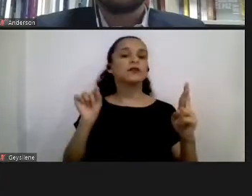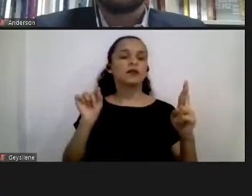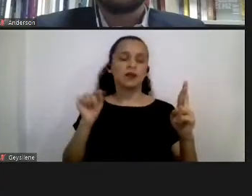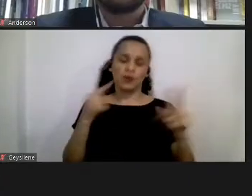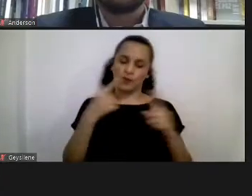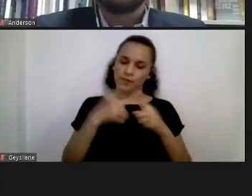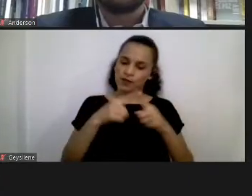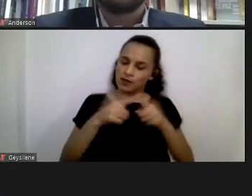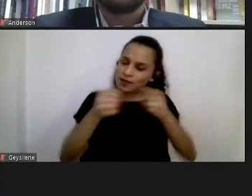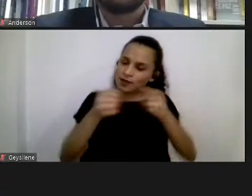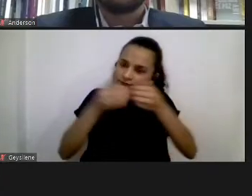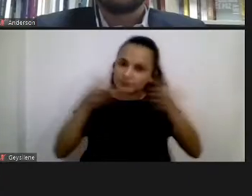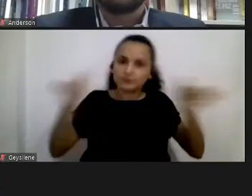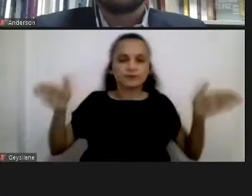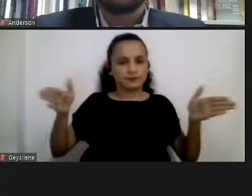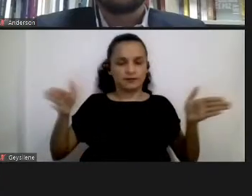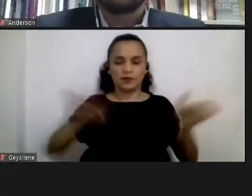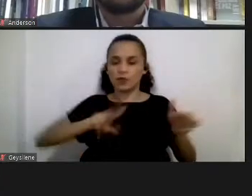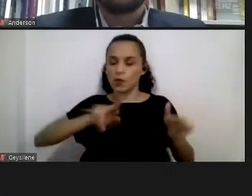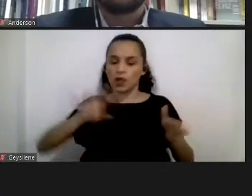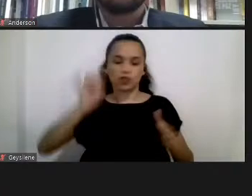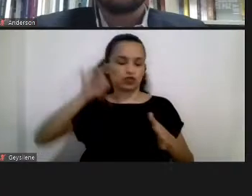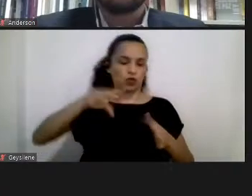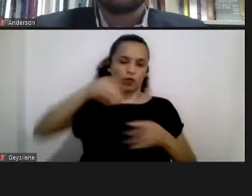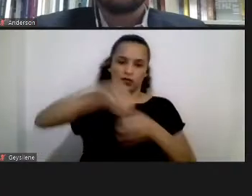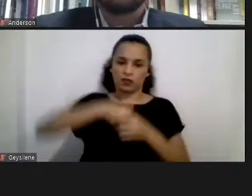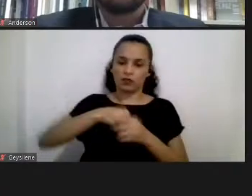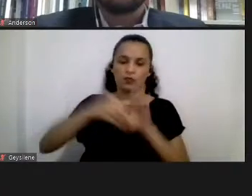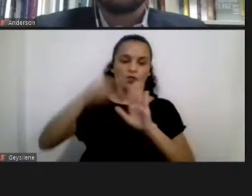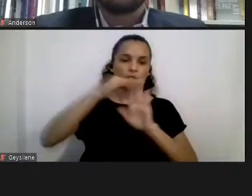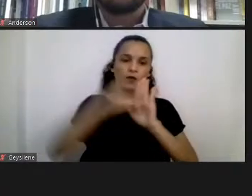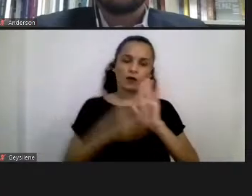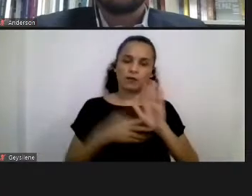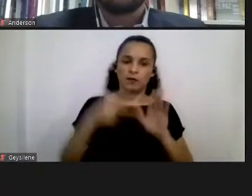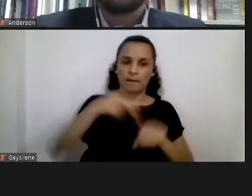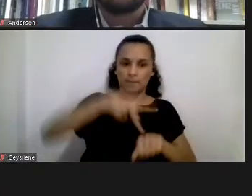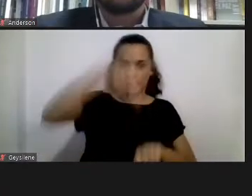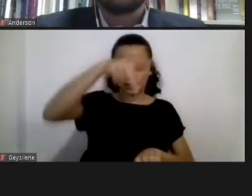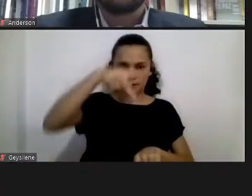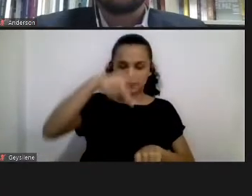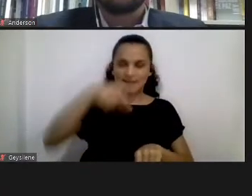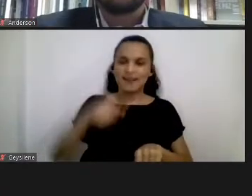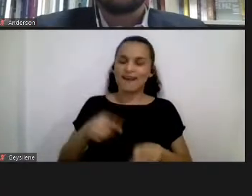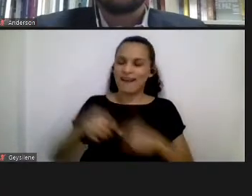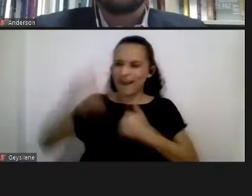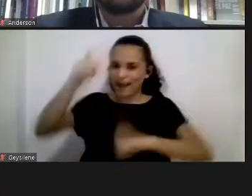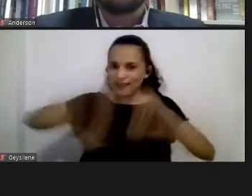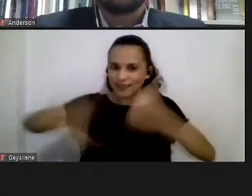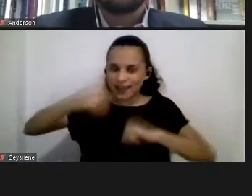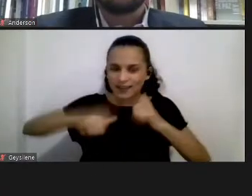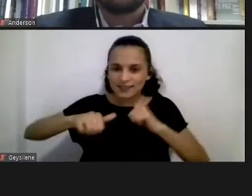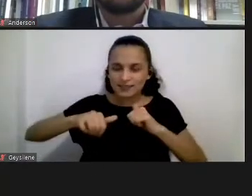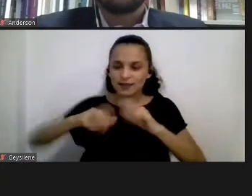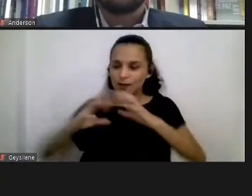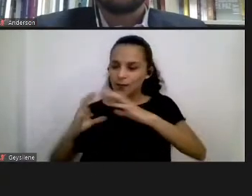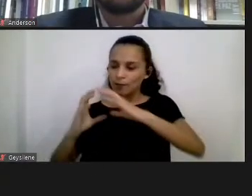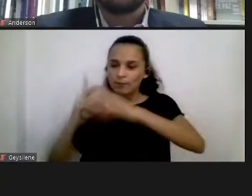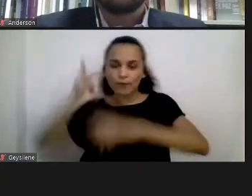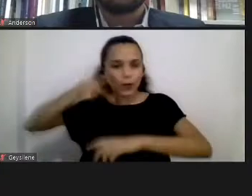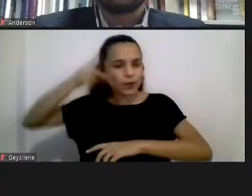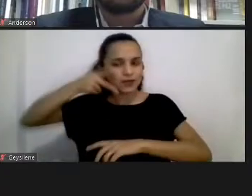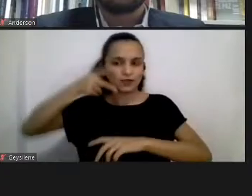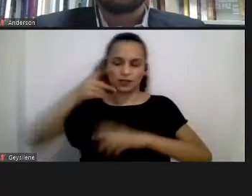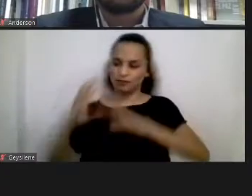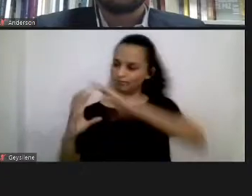que o do programa de pós-graduação em linguística. Suas análises sobre a geopolítica mundial, sua crítica à política